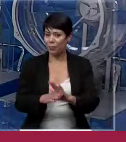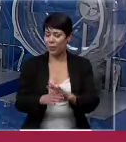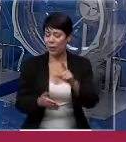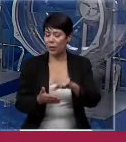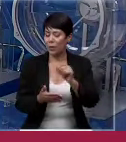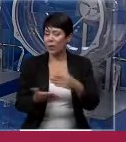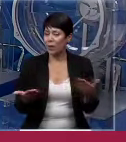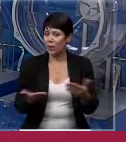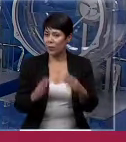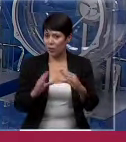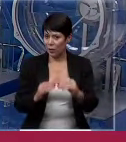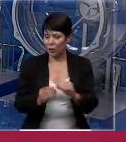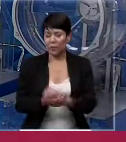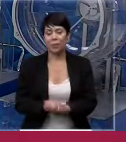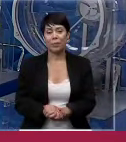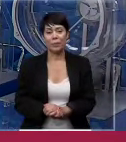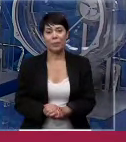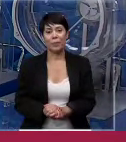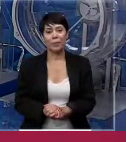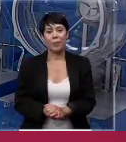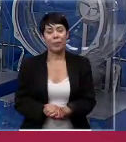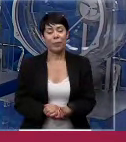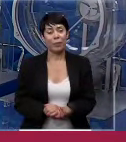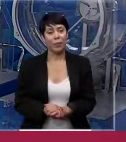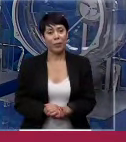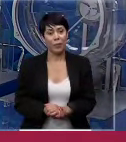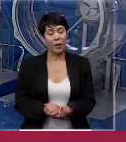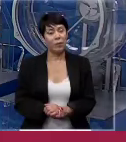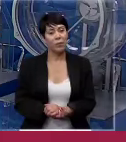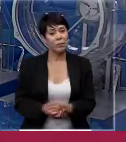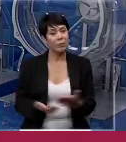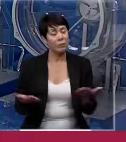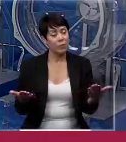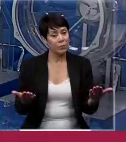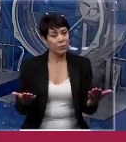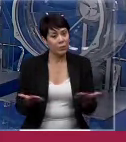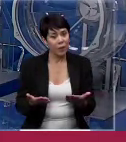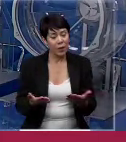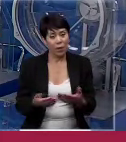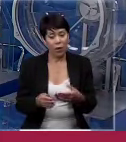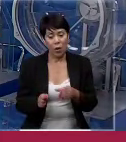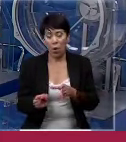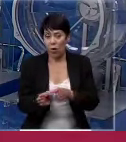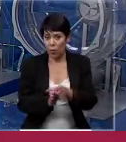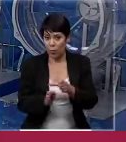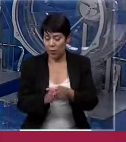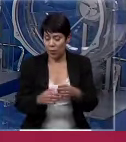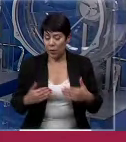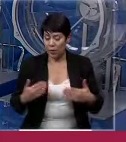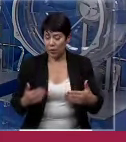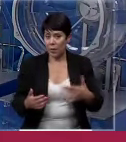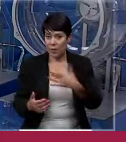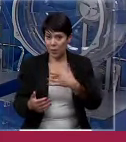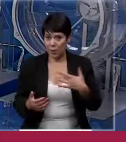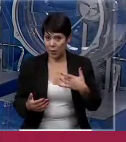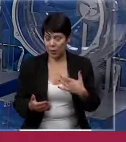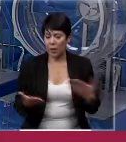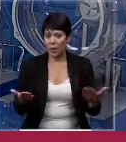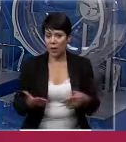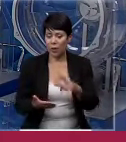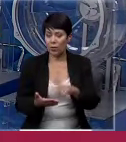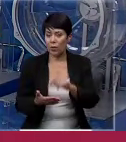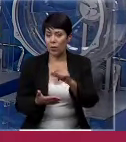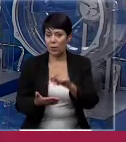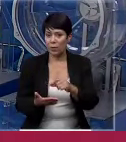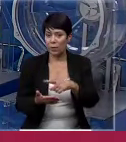noite. Lembrando que, seguindo as orientações do Ministério da Saúde, os sorteios das Loterias